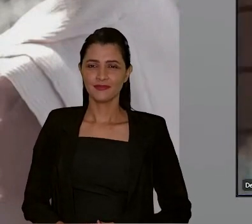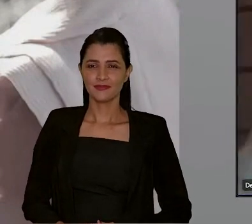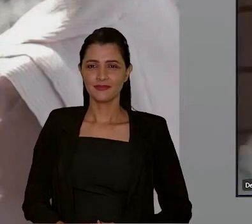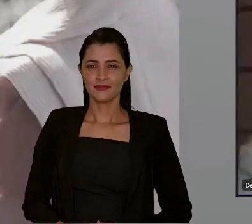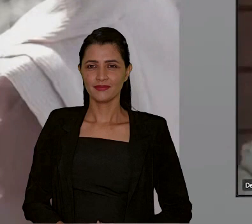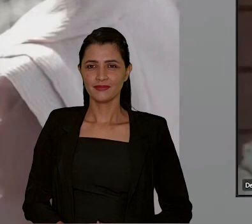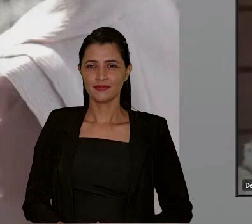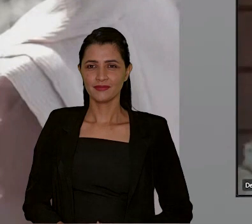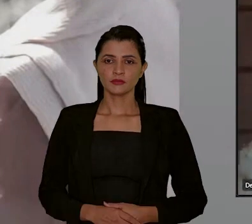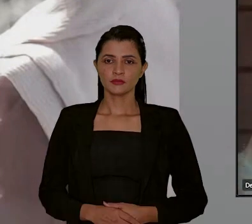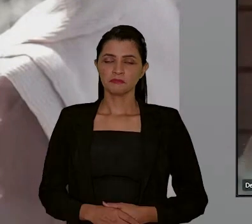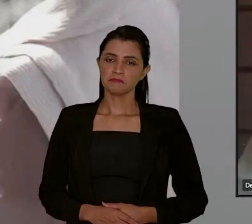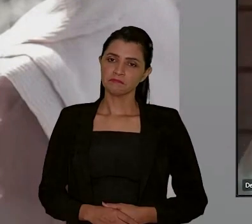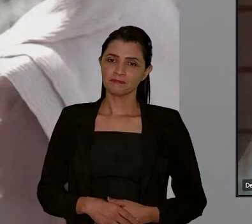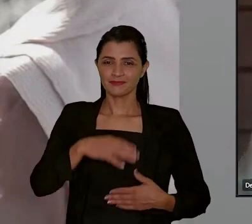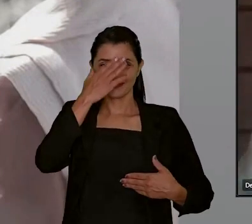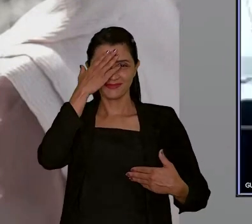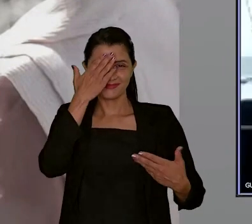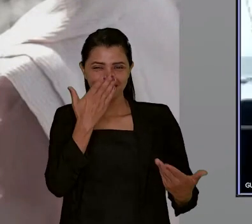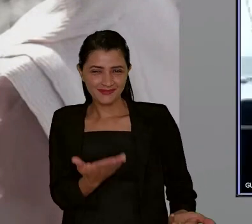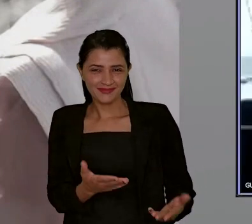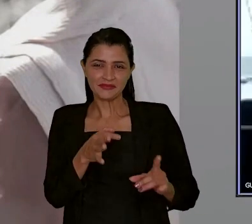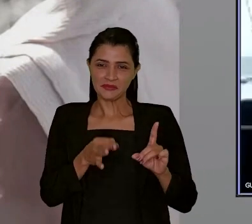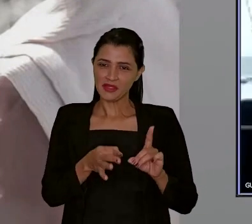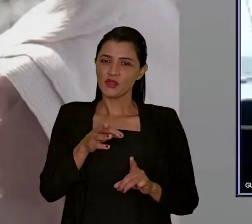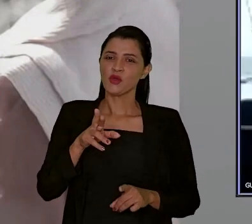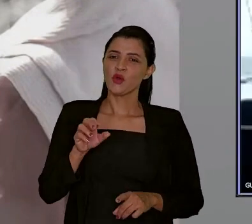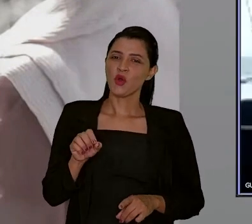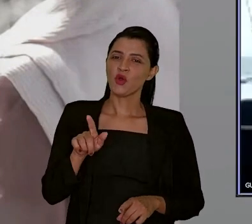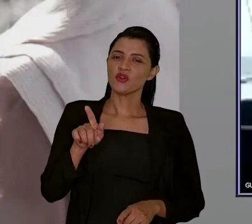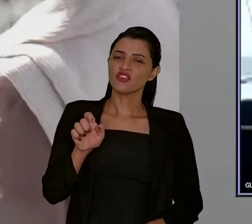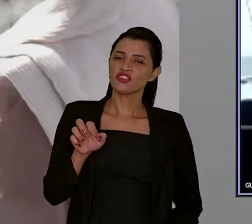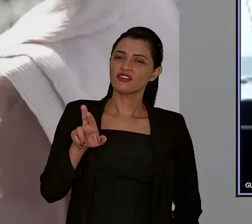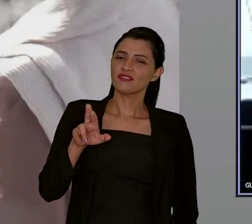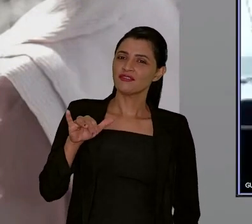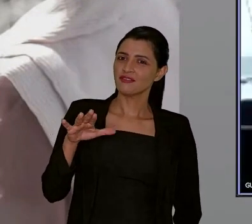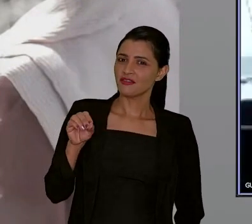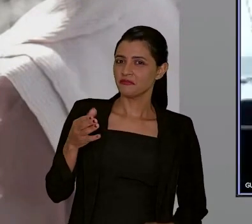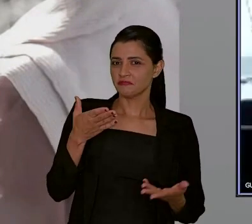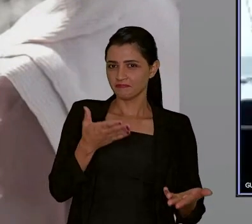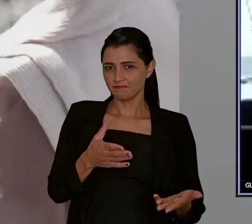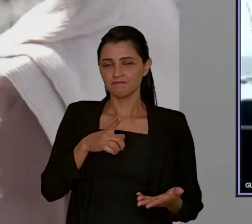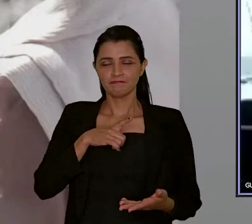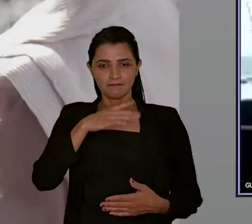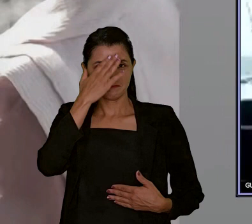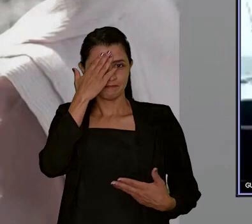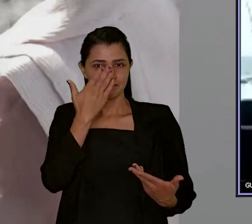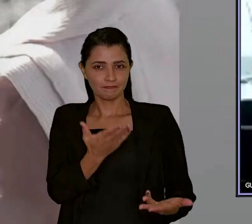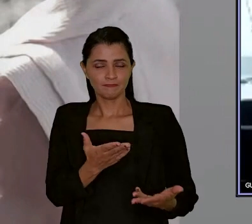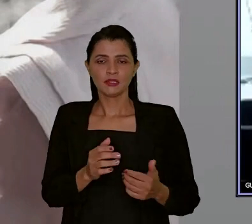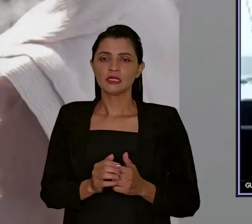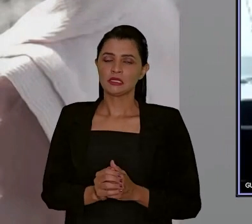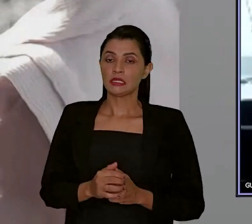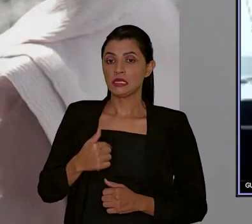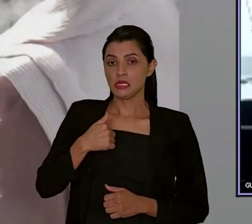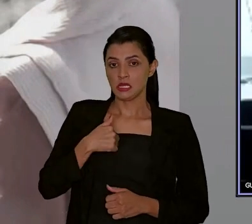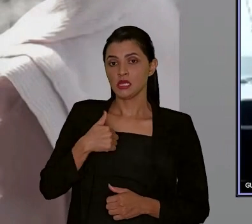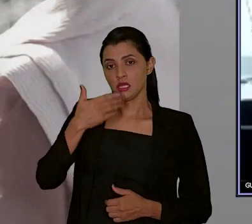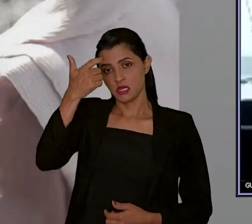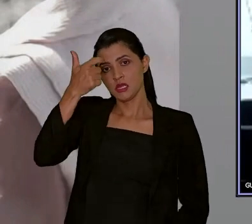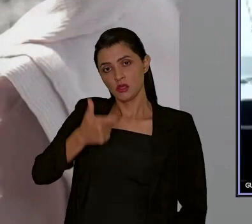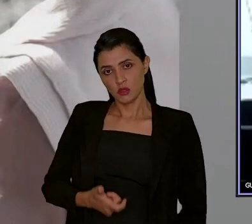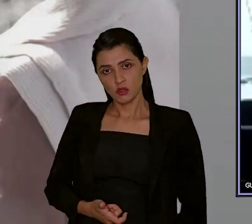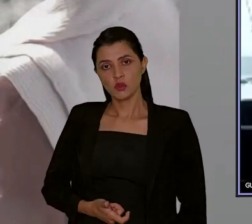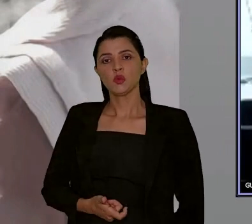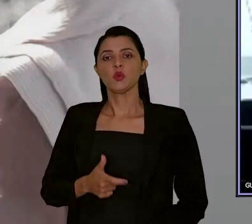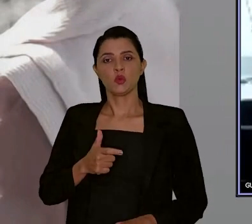Muito obrigado, desembargador Rogério Fialho. Eu, como o desembargador Rogério